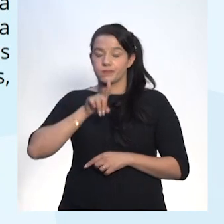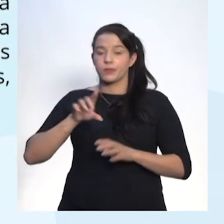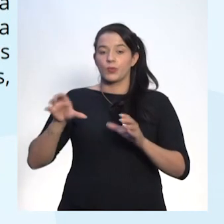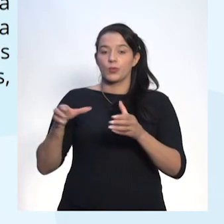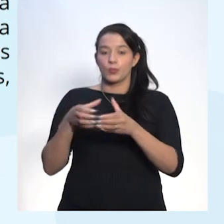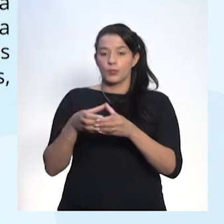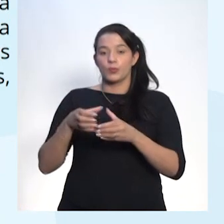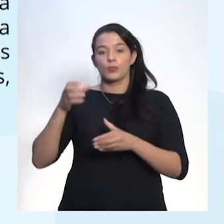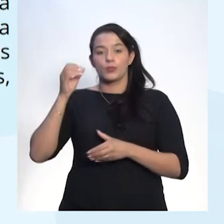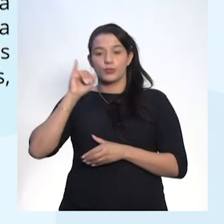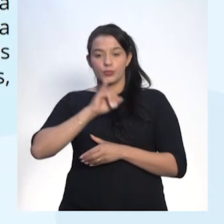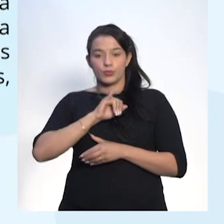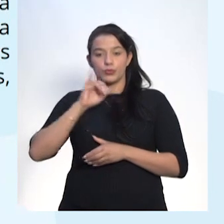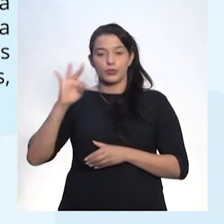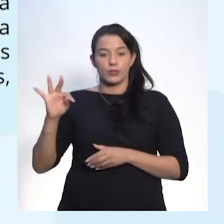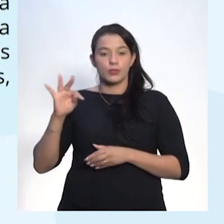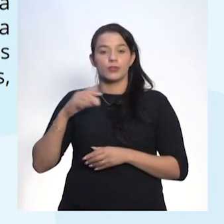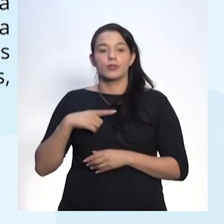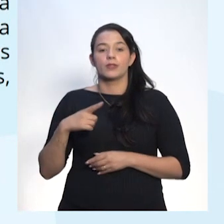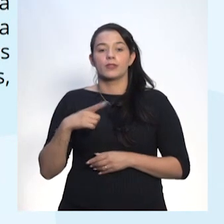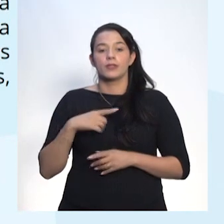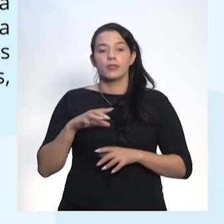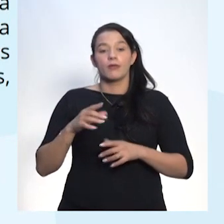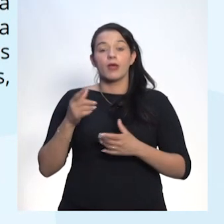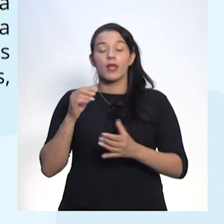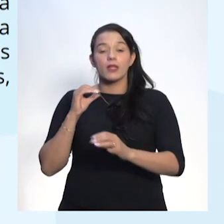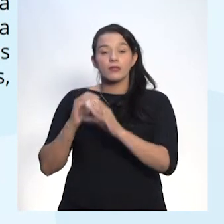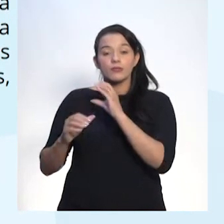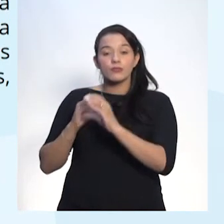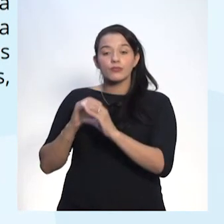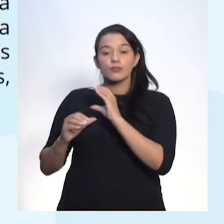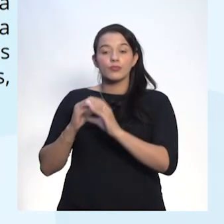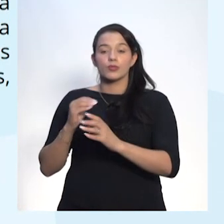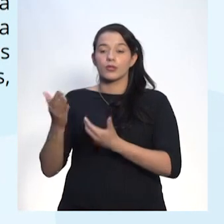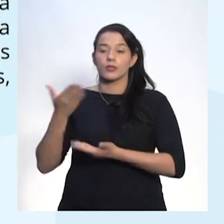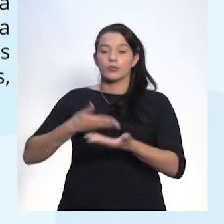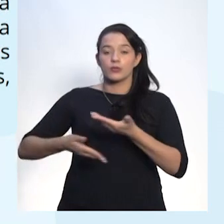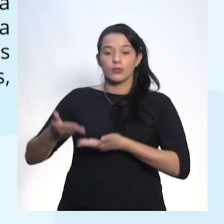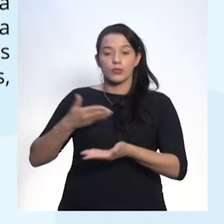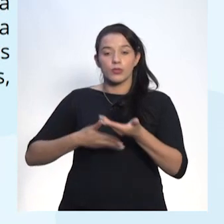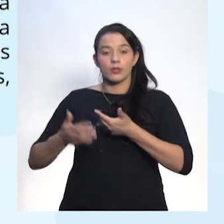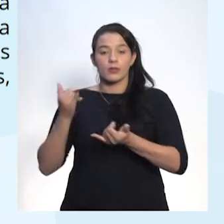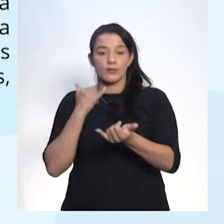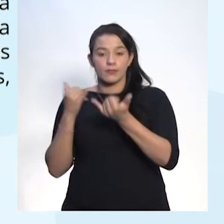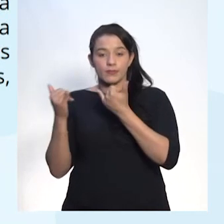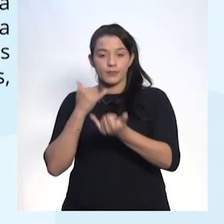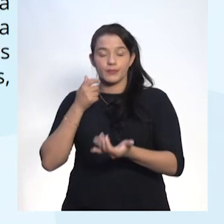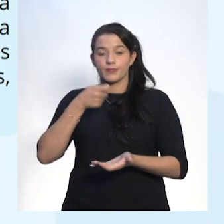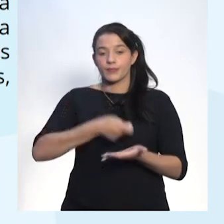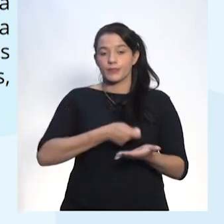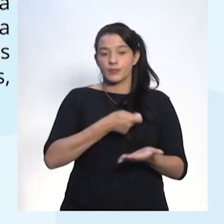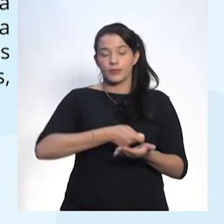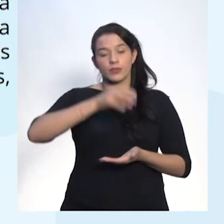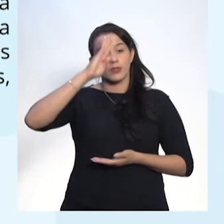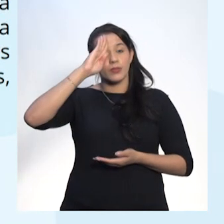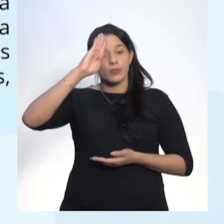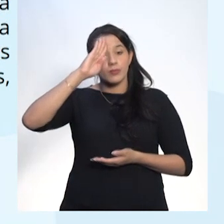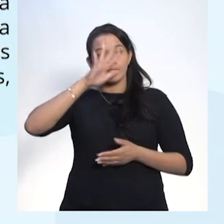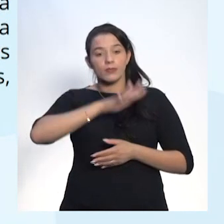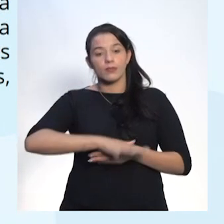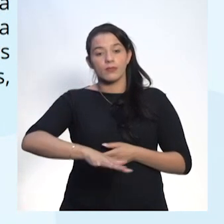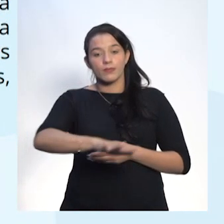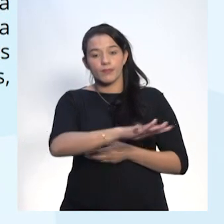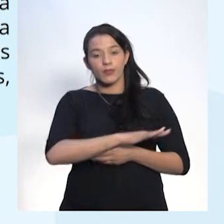Essa operação visava a troca de informações entre os líderes dos regimes autoritários da região sobre